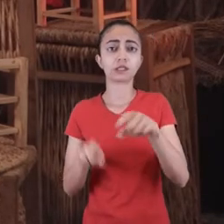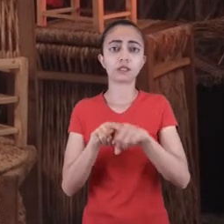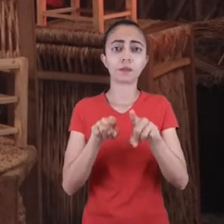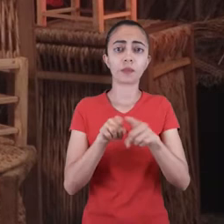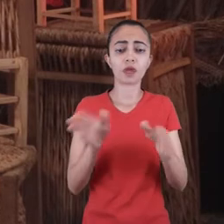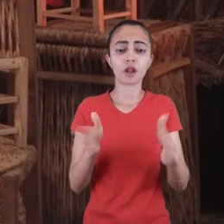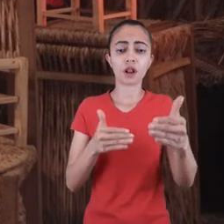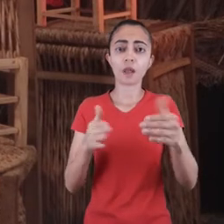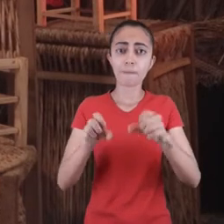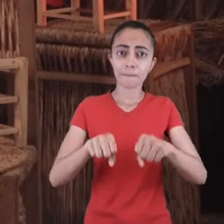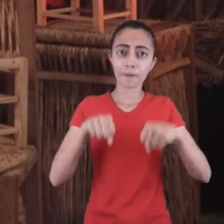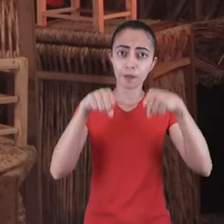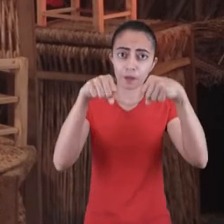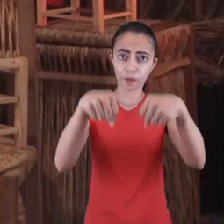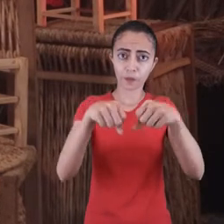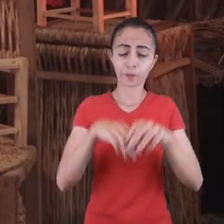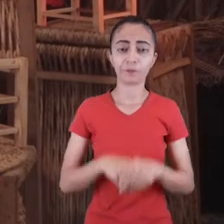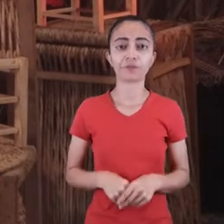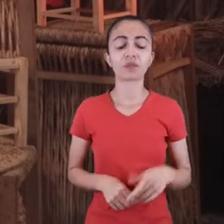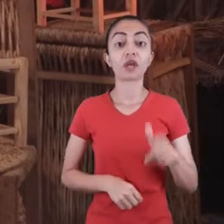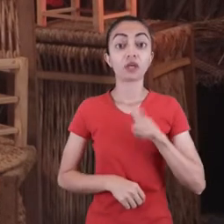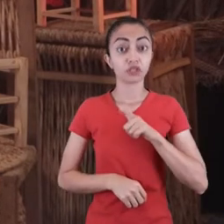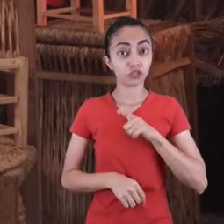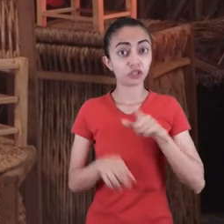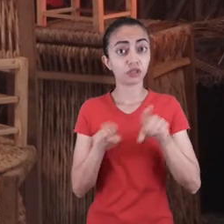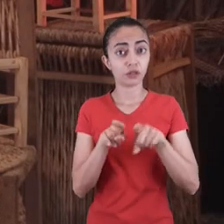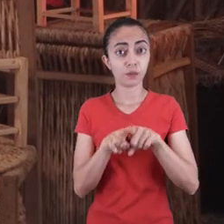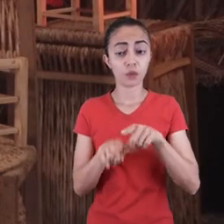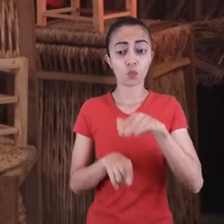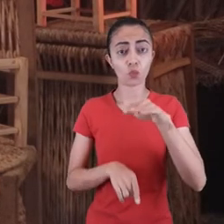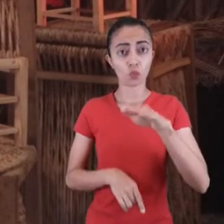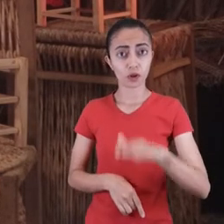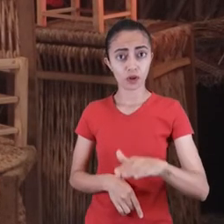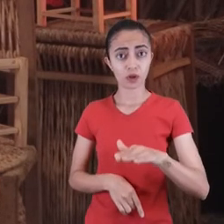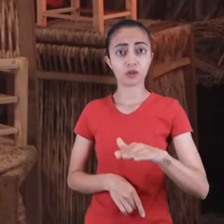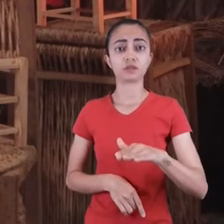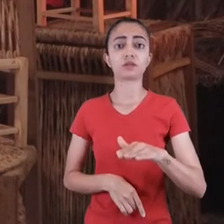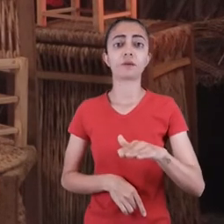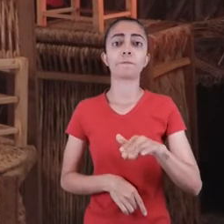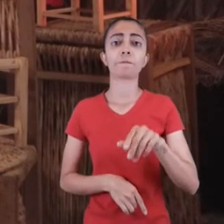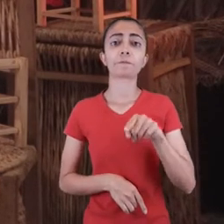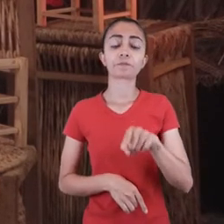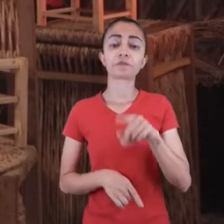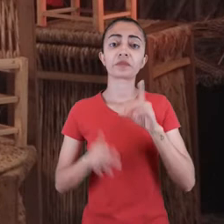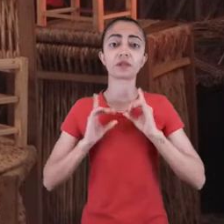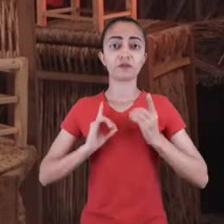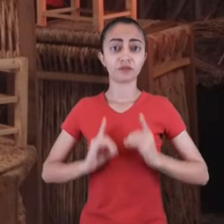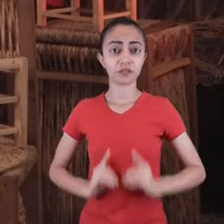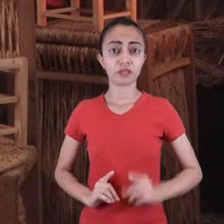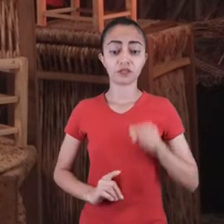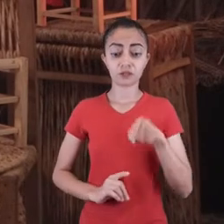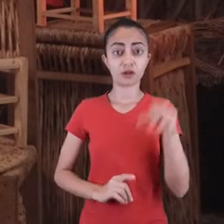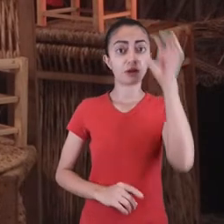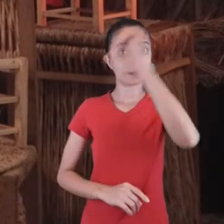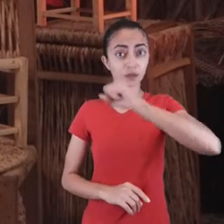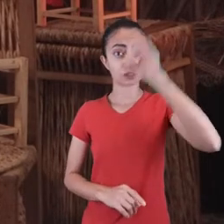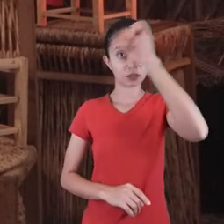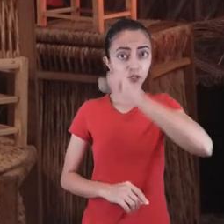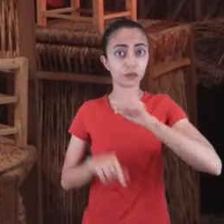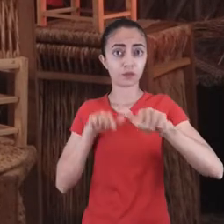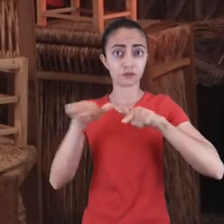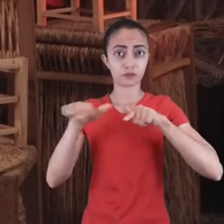baú. Tinha até uma criança deficiente que ela aprendeu a